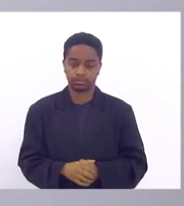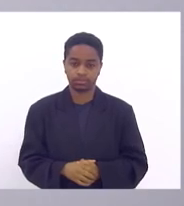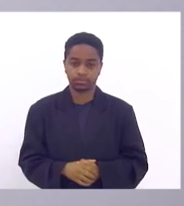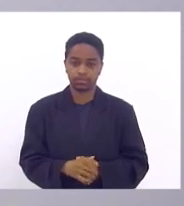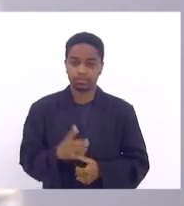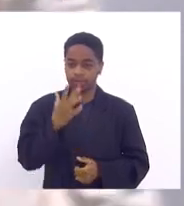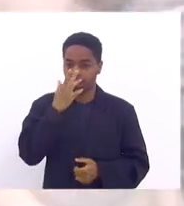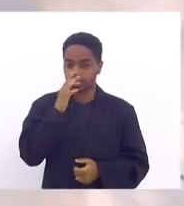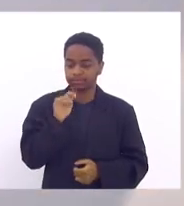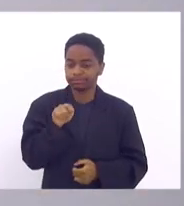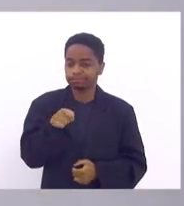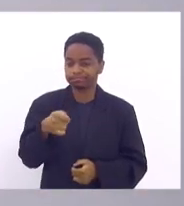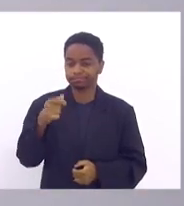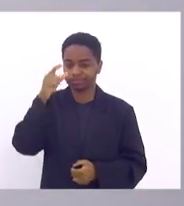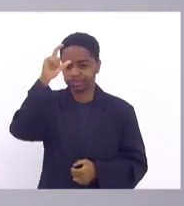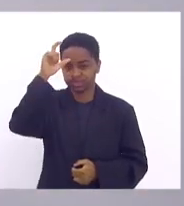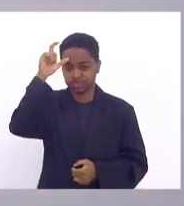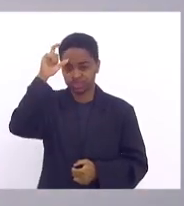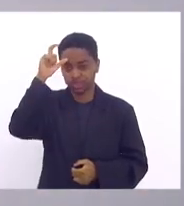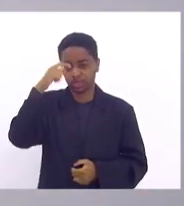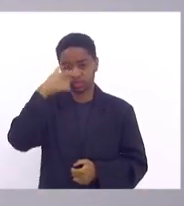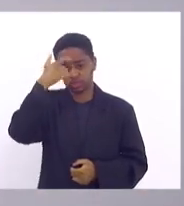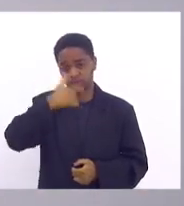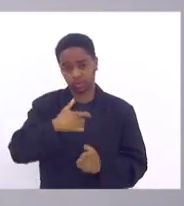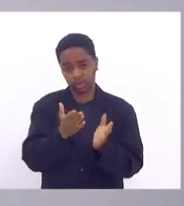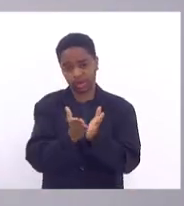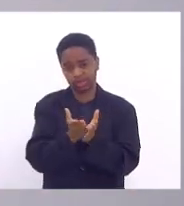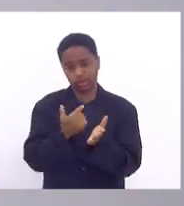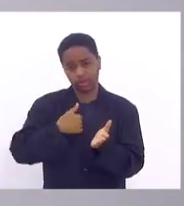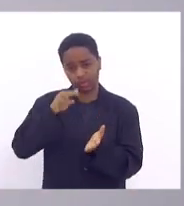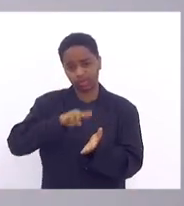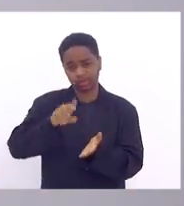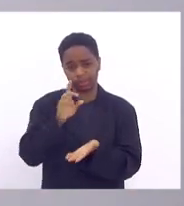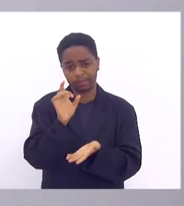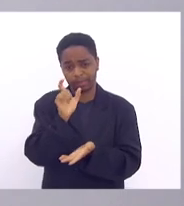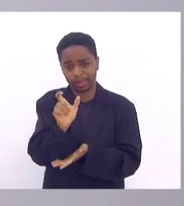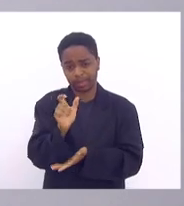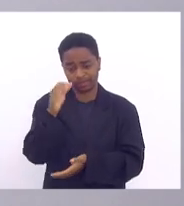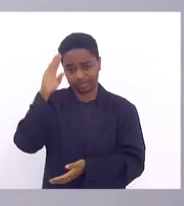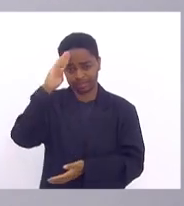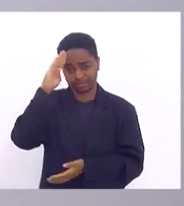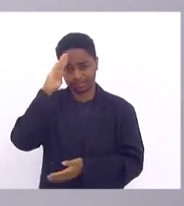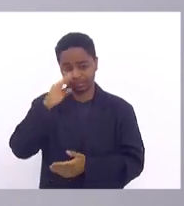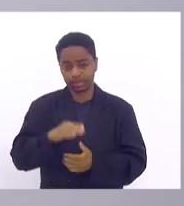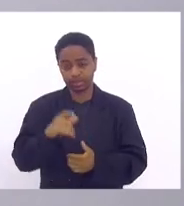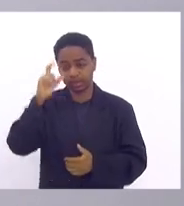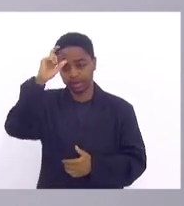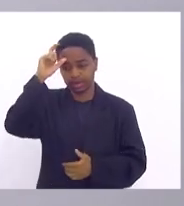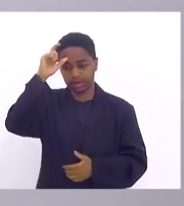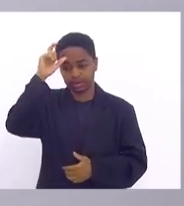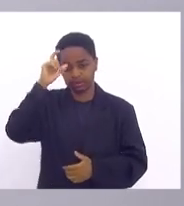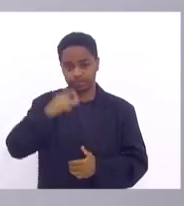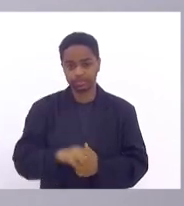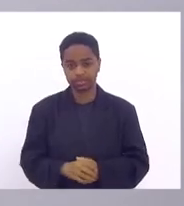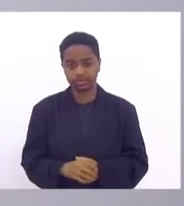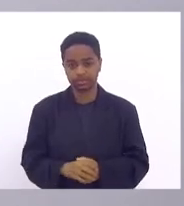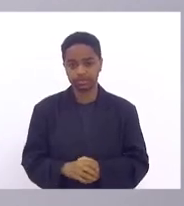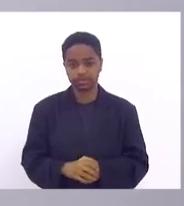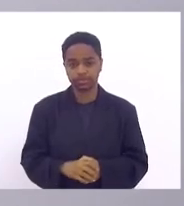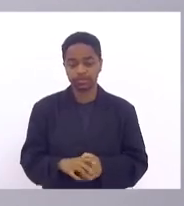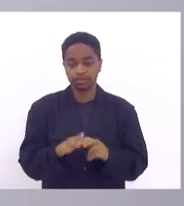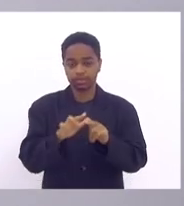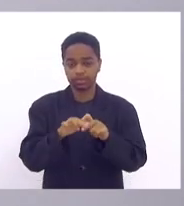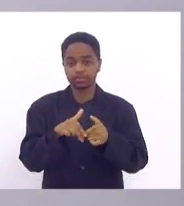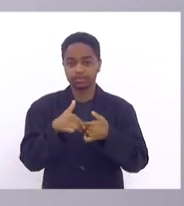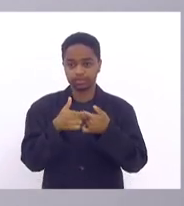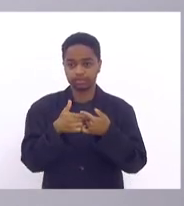satanizar eu sou evangélico eu uso muito isso né satanizar por conta de algumas informações tá Esses